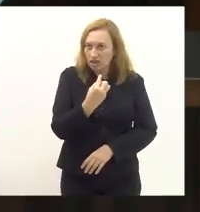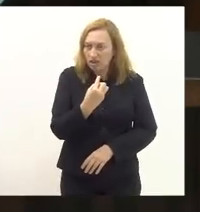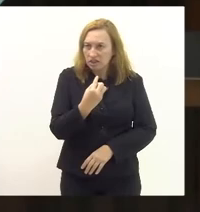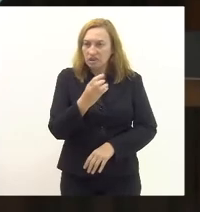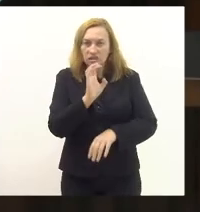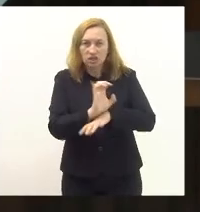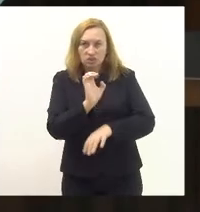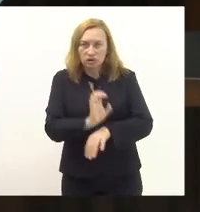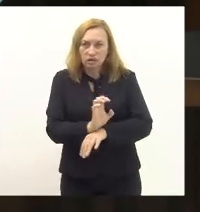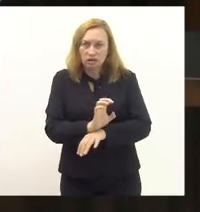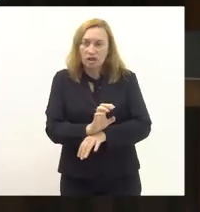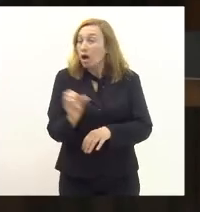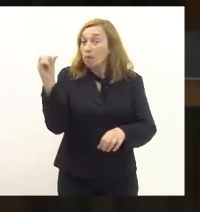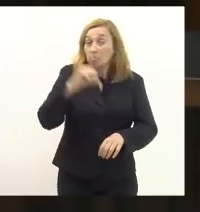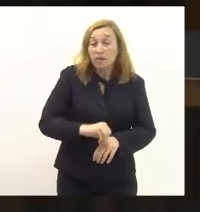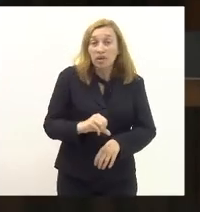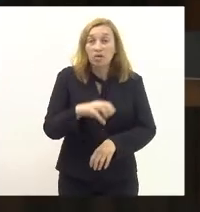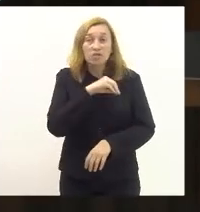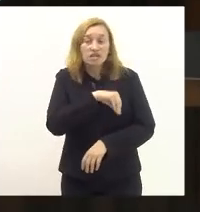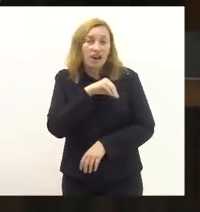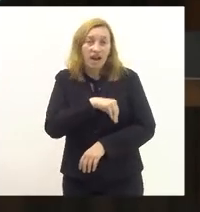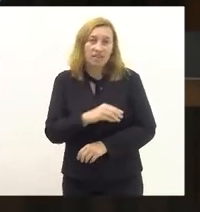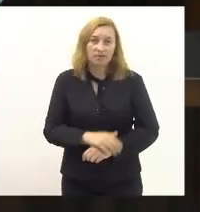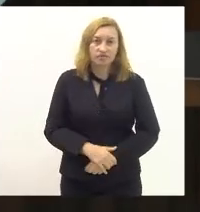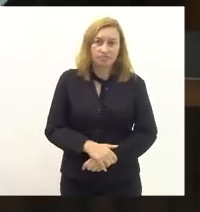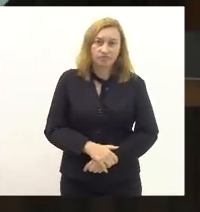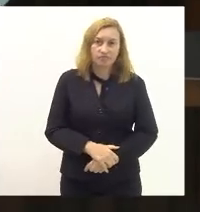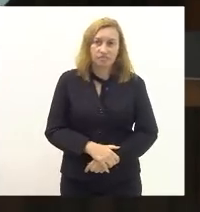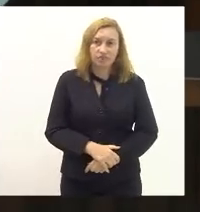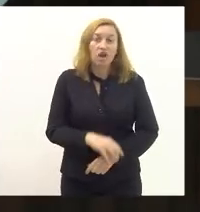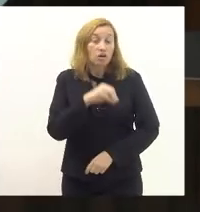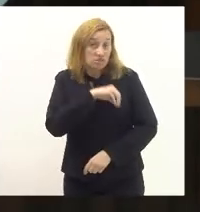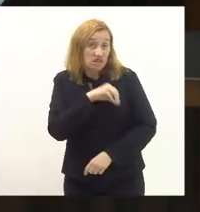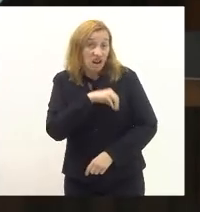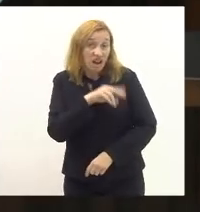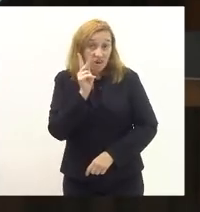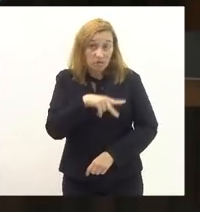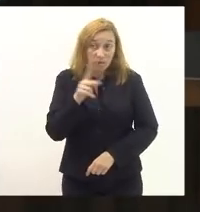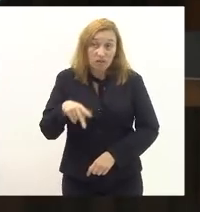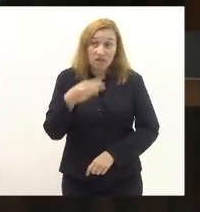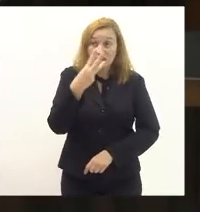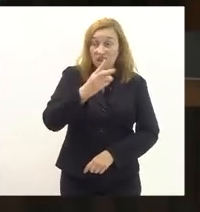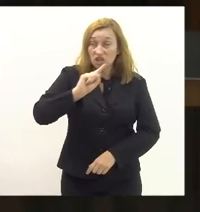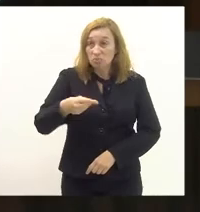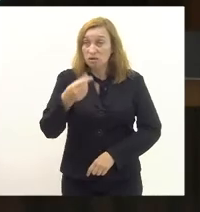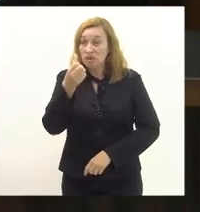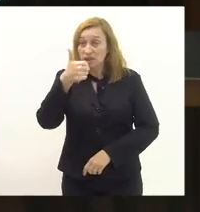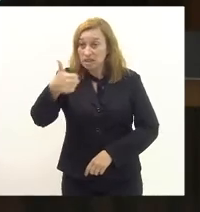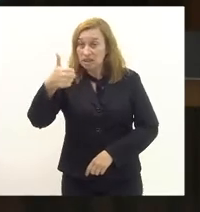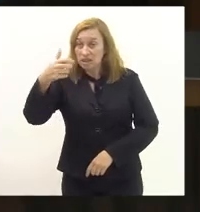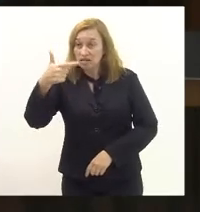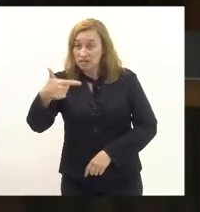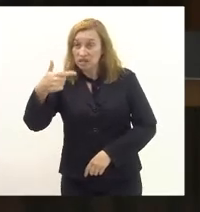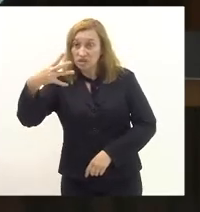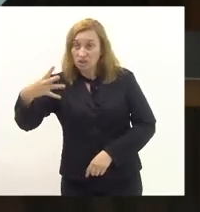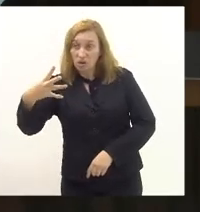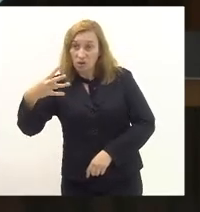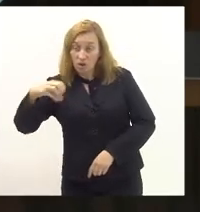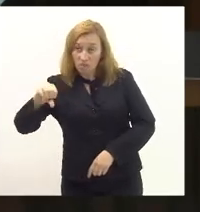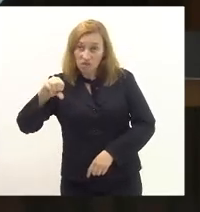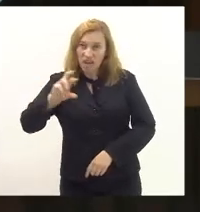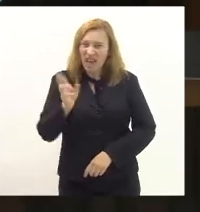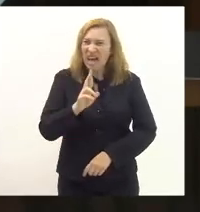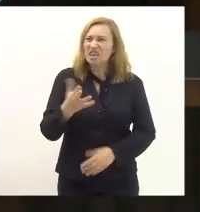de ensino, tem o pior salário da federação. O salário do professor é R$ 3.129. Será que